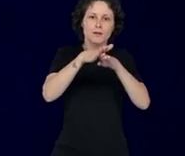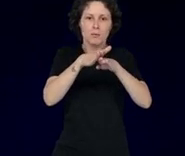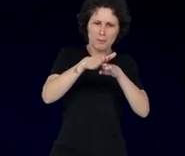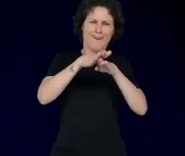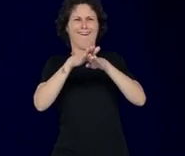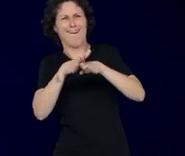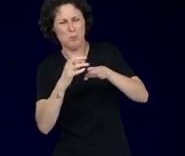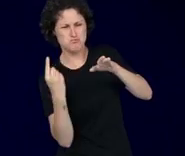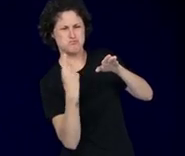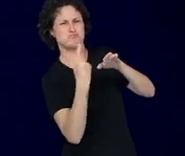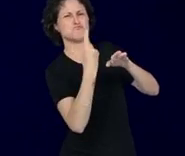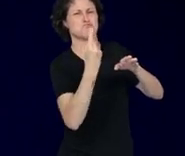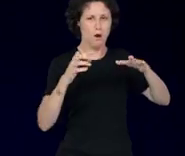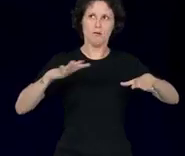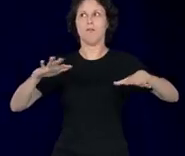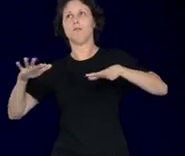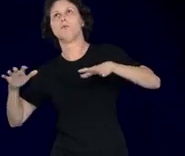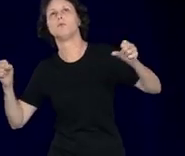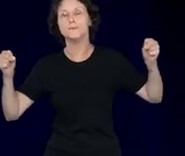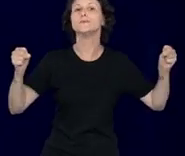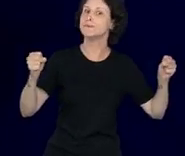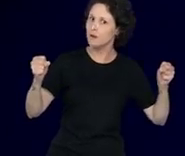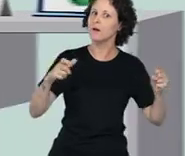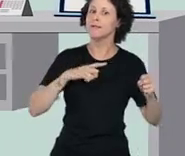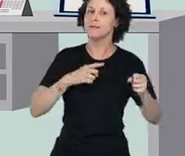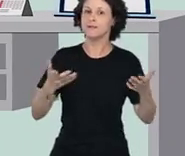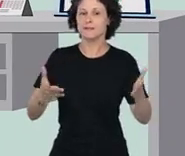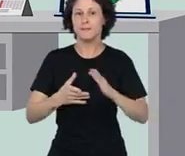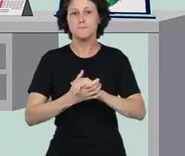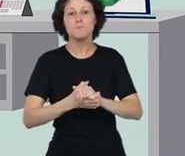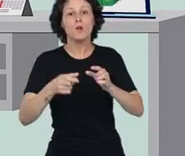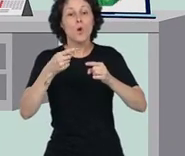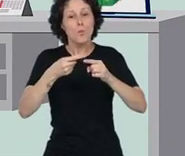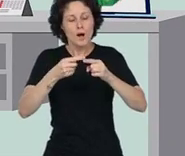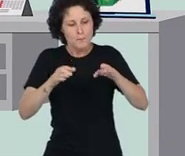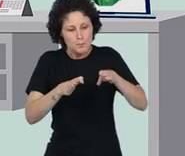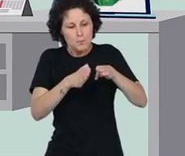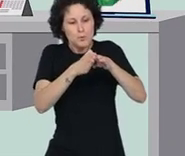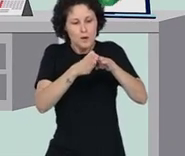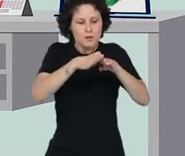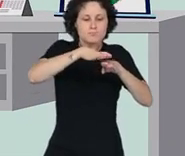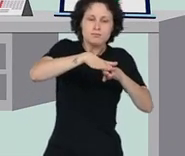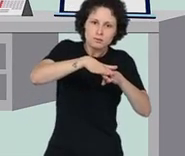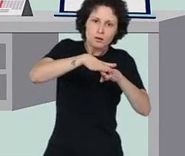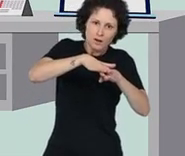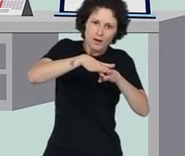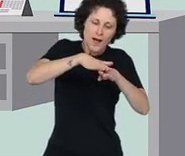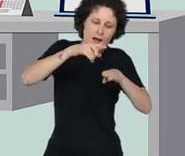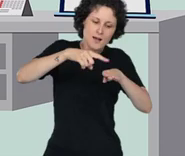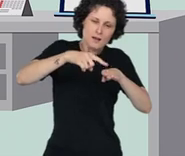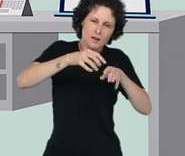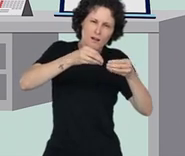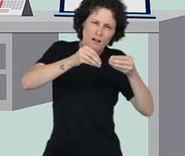provocando terremotos e erupções vulcânicas violentas. Por causa deste impacto, a placa mais pesada ficou embaixo